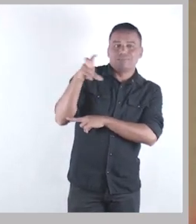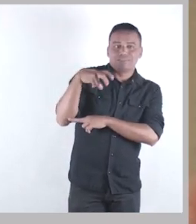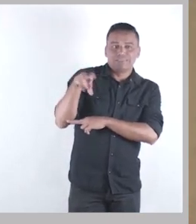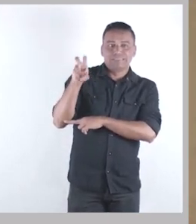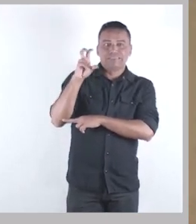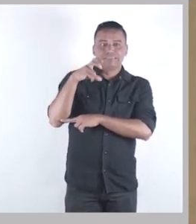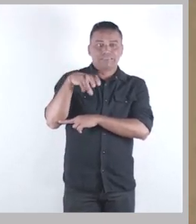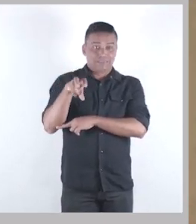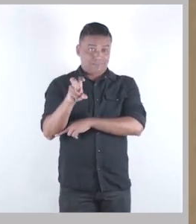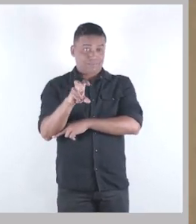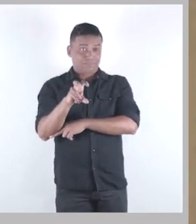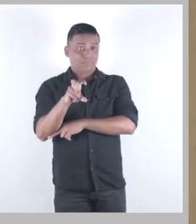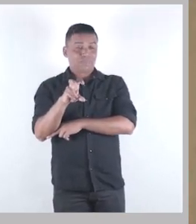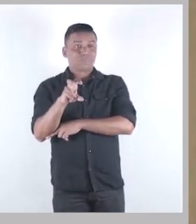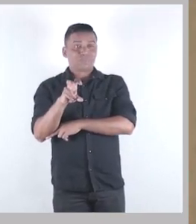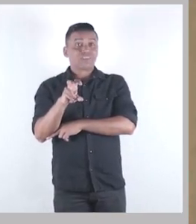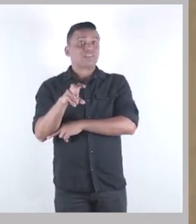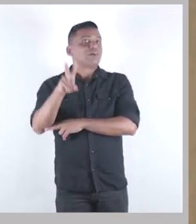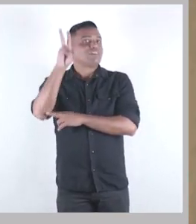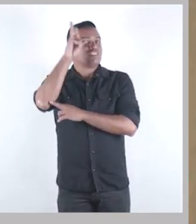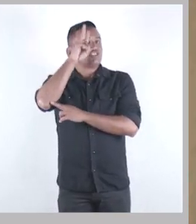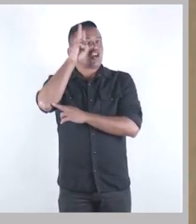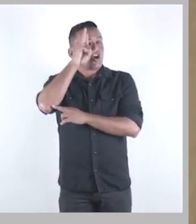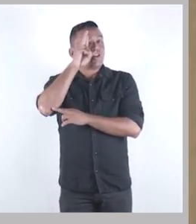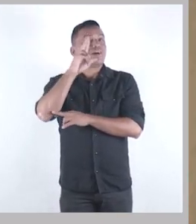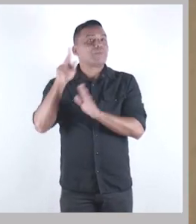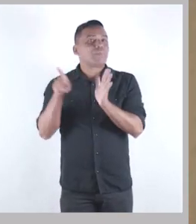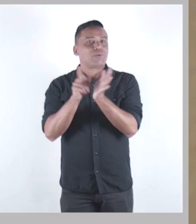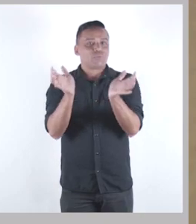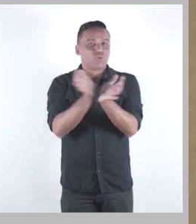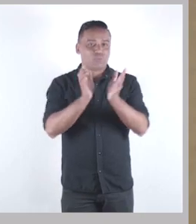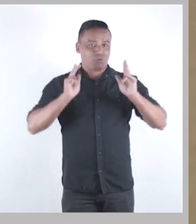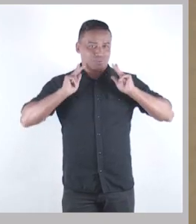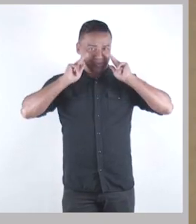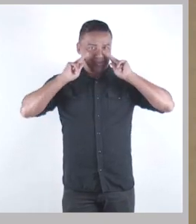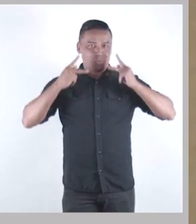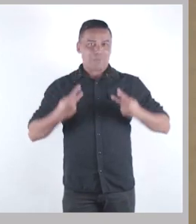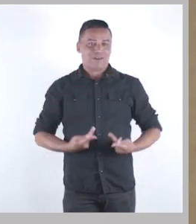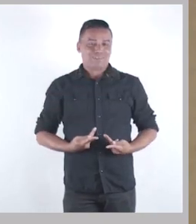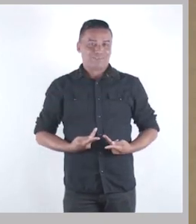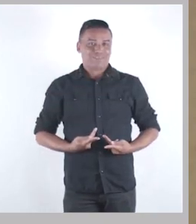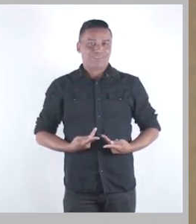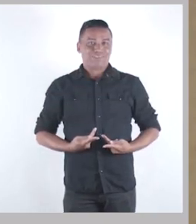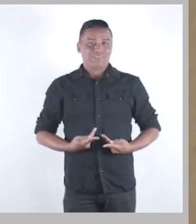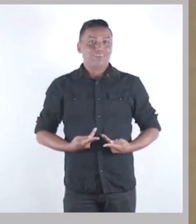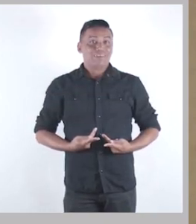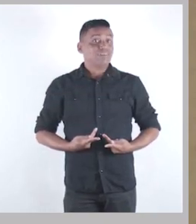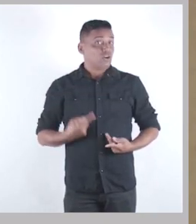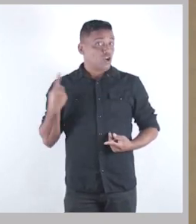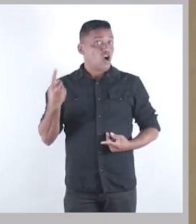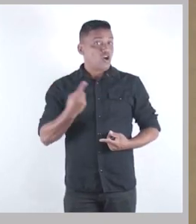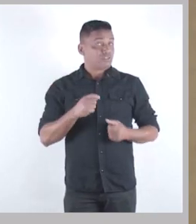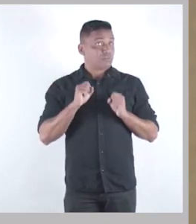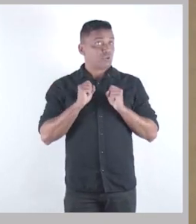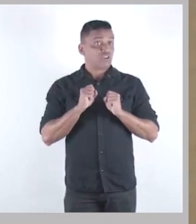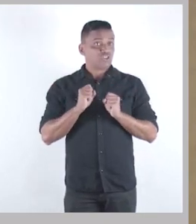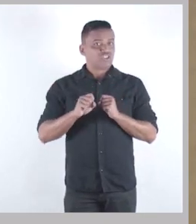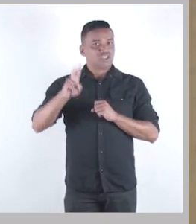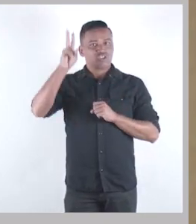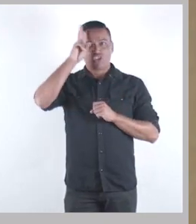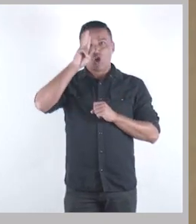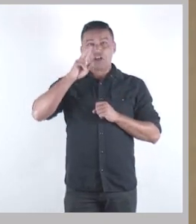outra componente muito interessante, que era a história que tinha a ver com os humanos, né? Particularmente aquilo que nós poderíamos chamar aqui